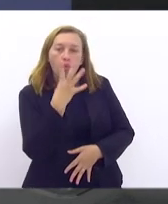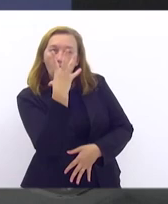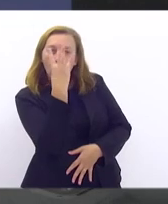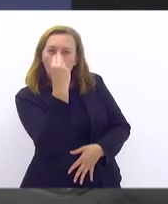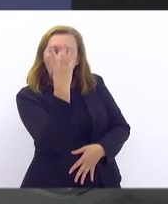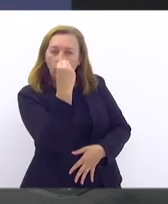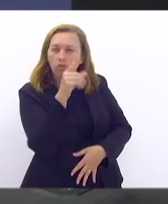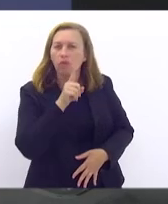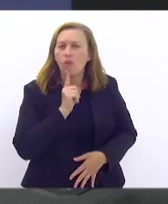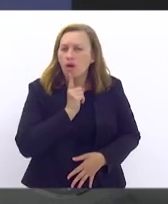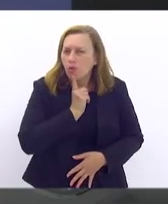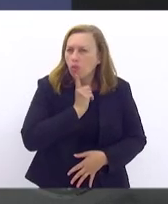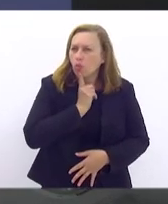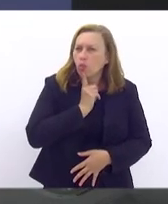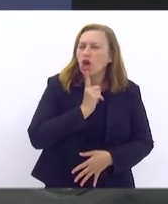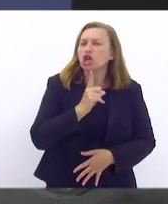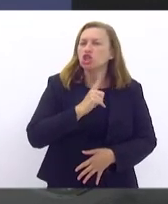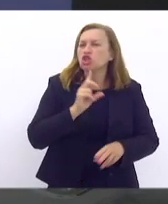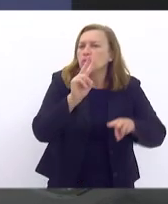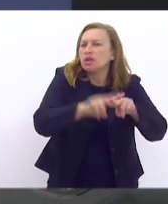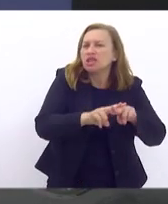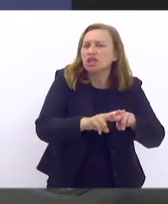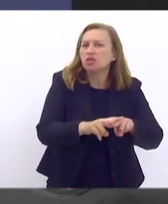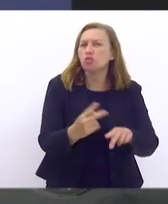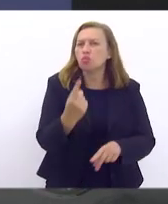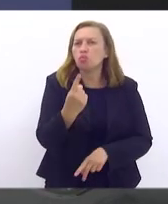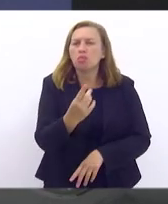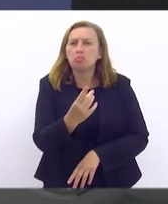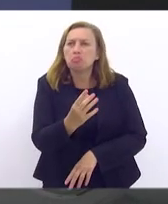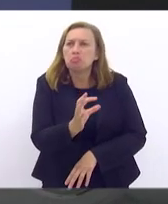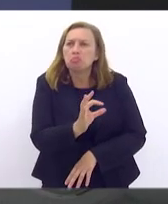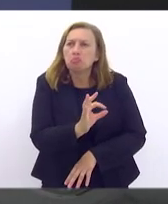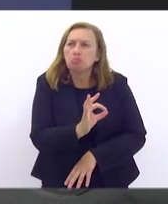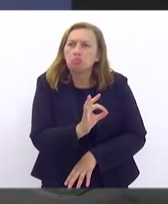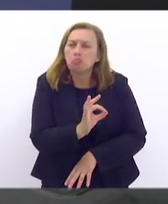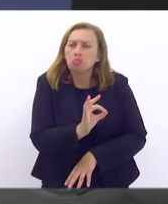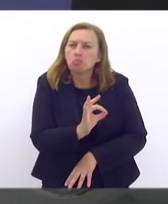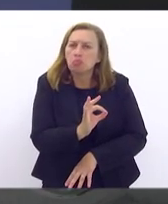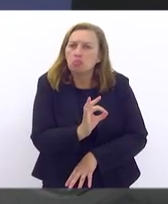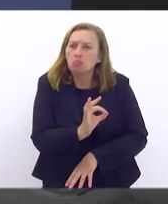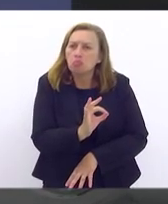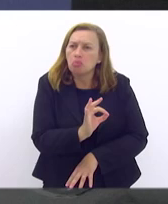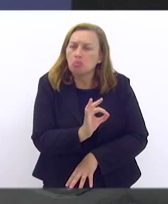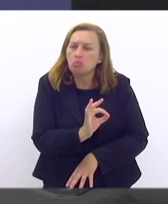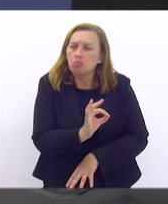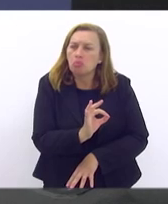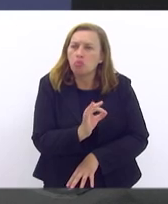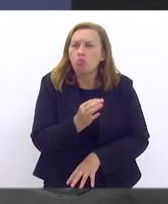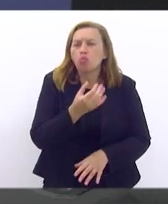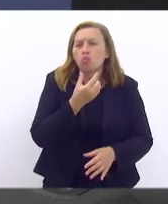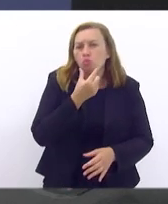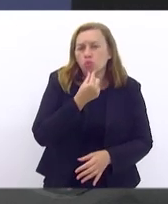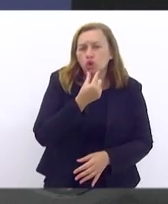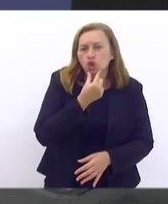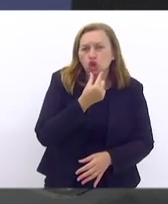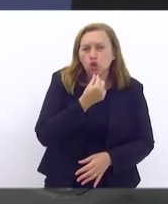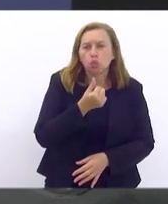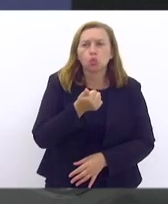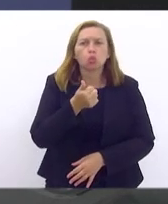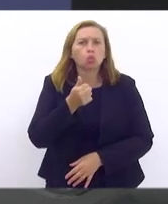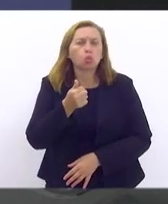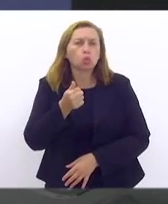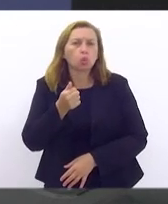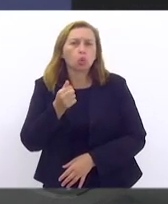imagem e tinham prendido um PM, tinham prendido um garoto negro